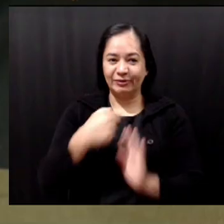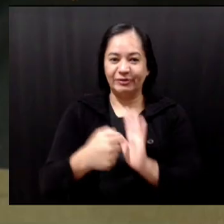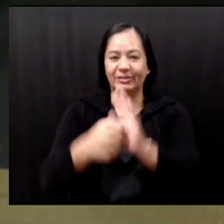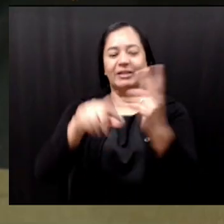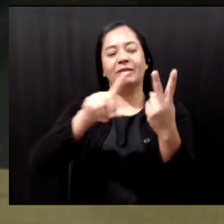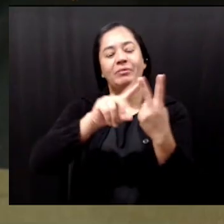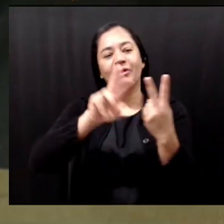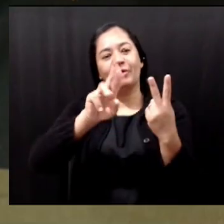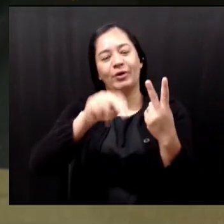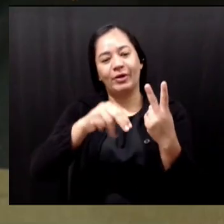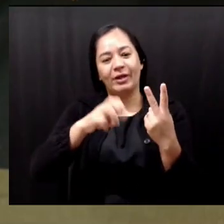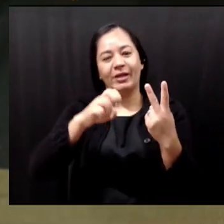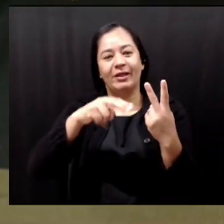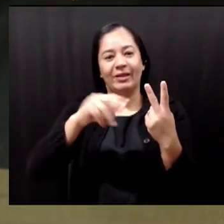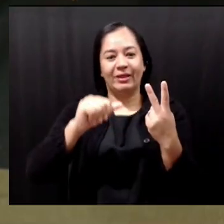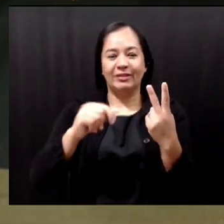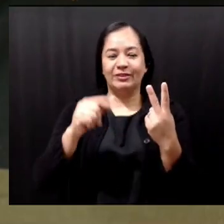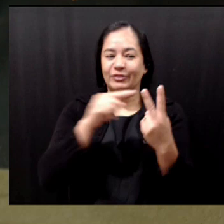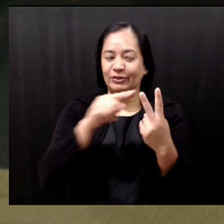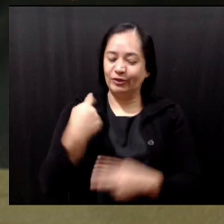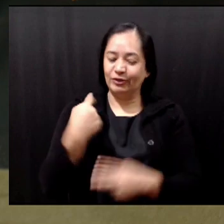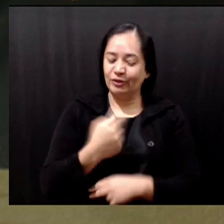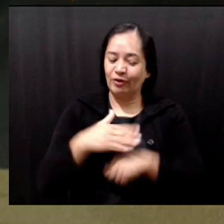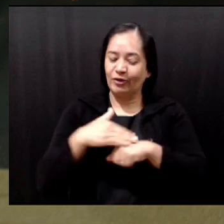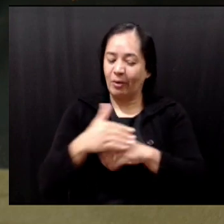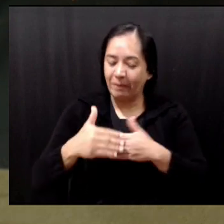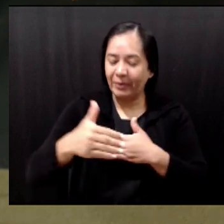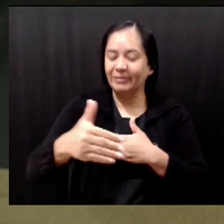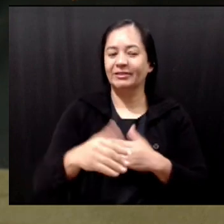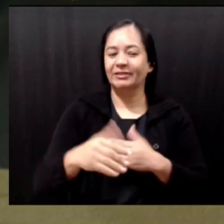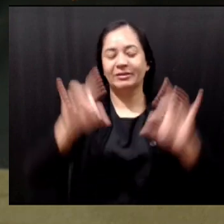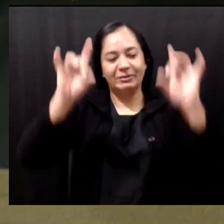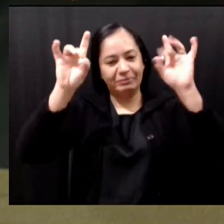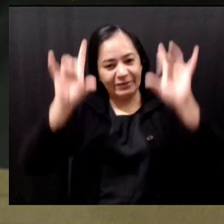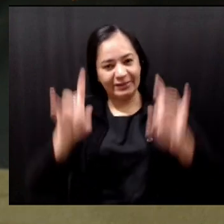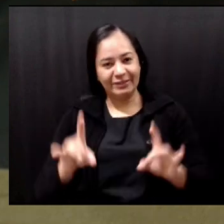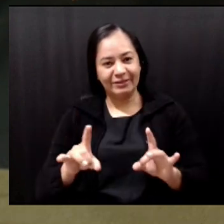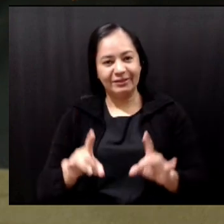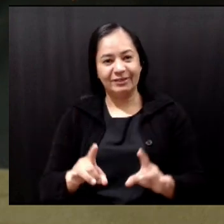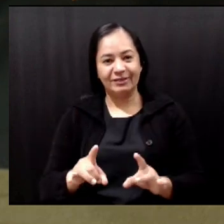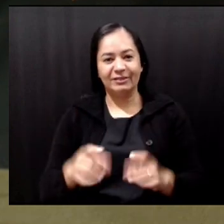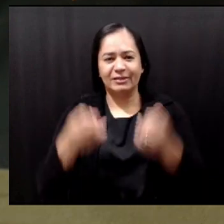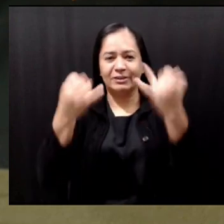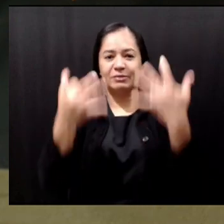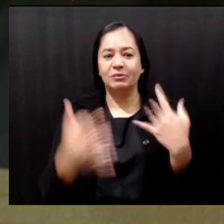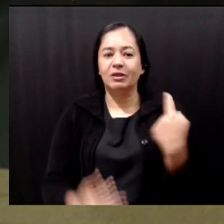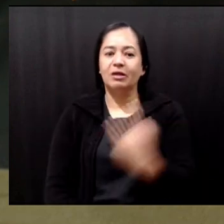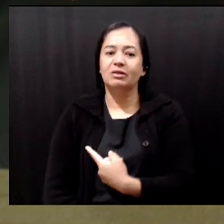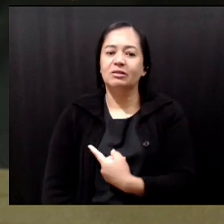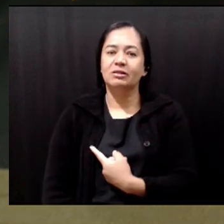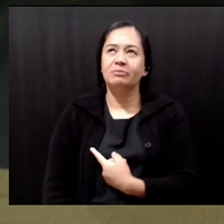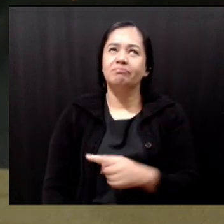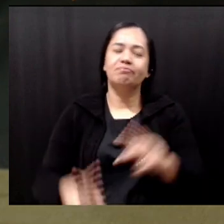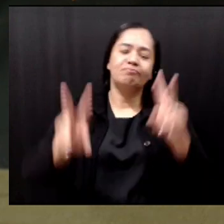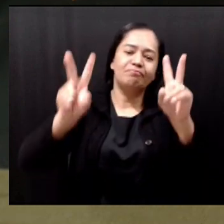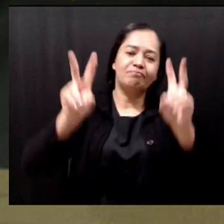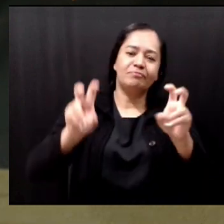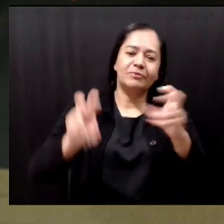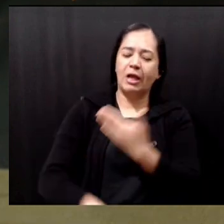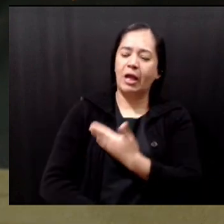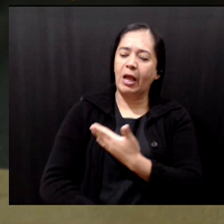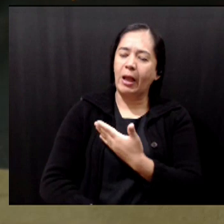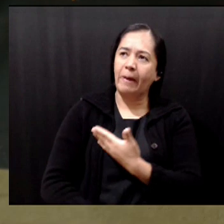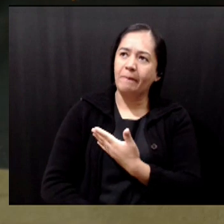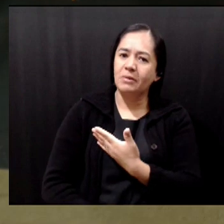conversa com os nossos convidados, especialistas, que vão falar para a gente sobre essa amizade de baixa